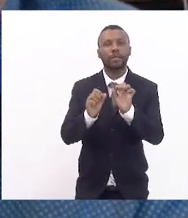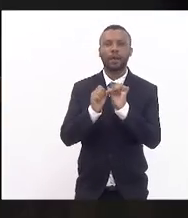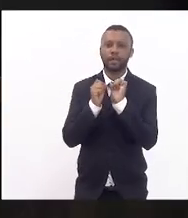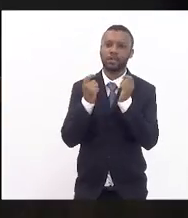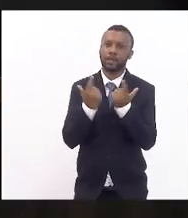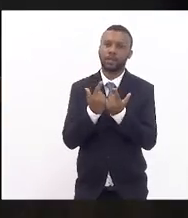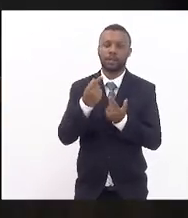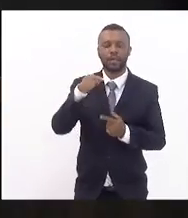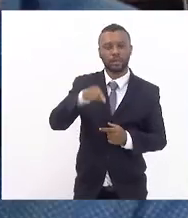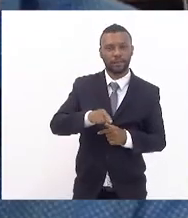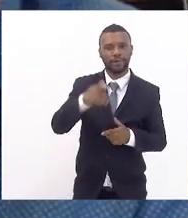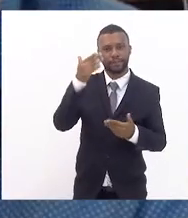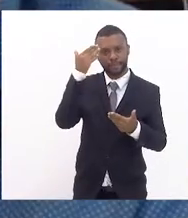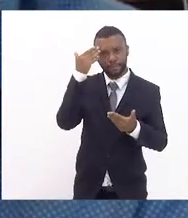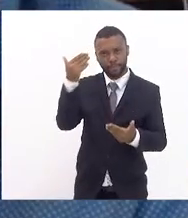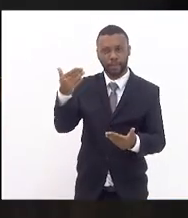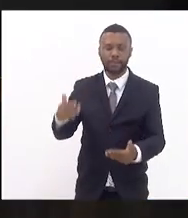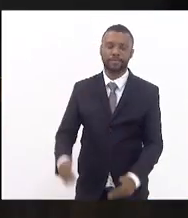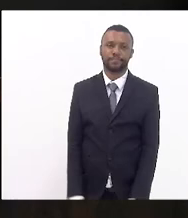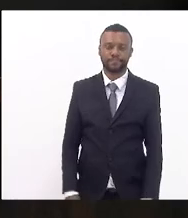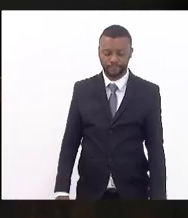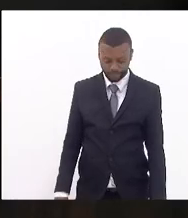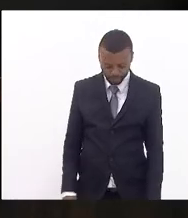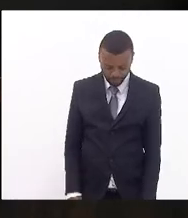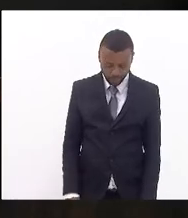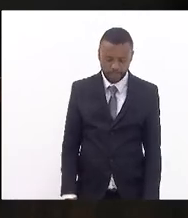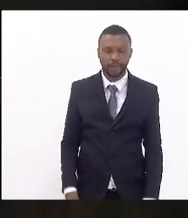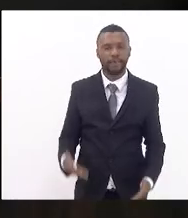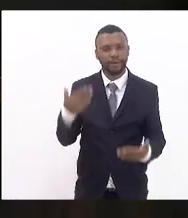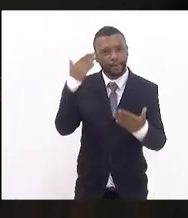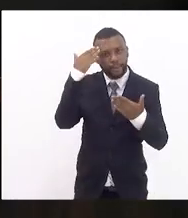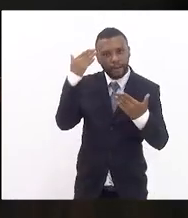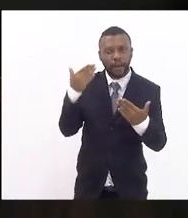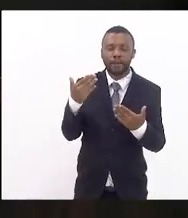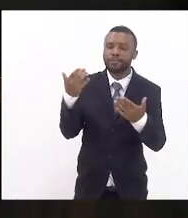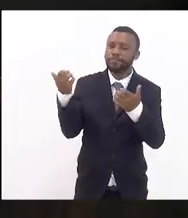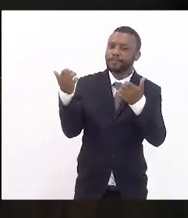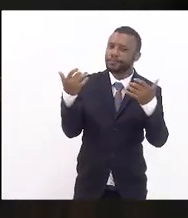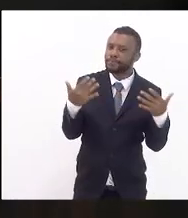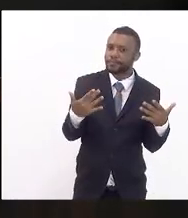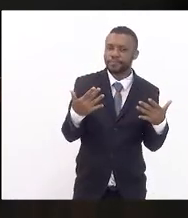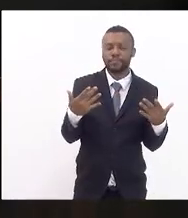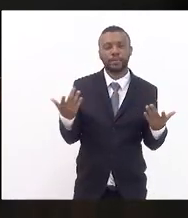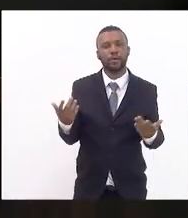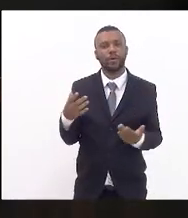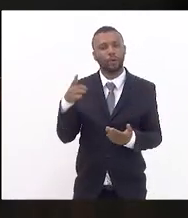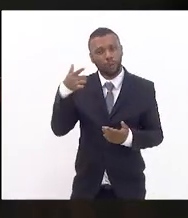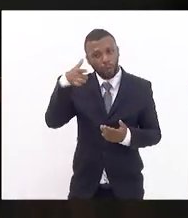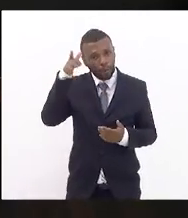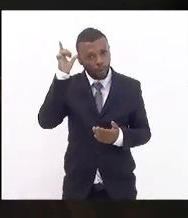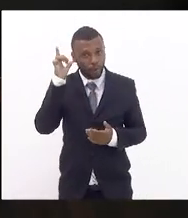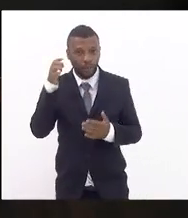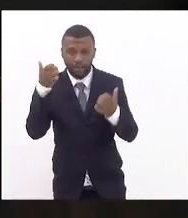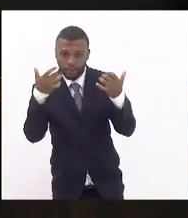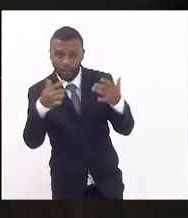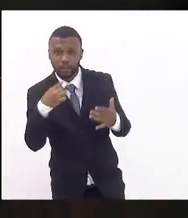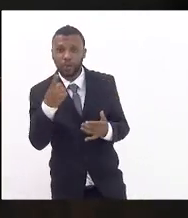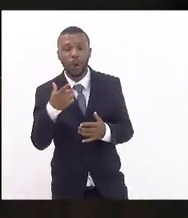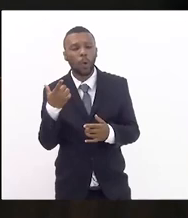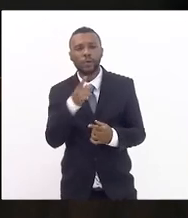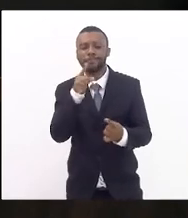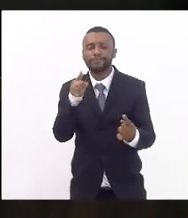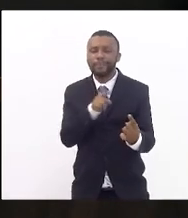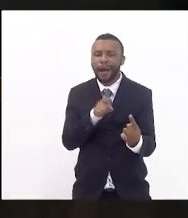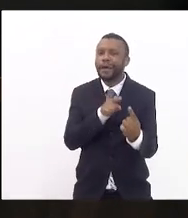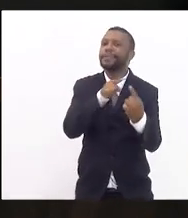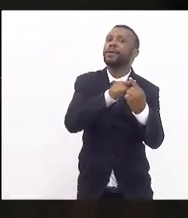Obrigado. Obrigado pelas palavras, deputado Samuel. O Luiz Paulo falou que acertamos a na mosca?